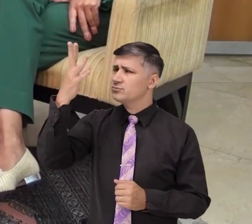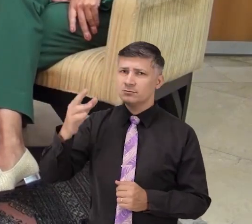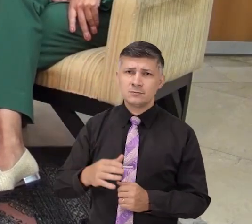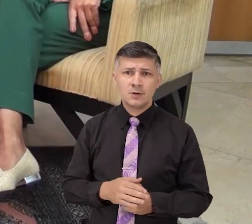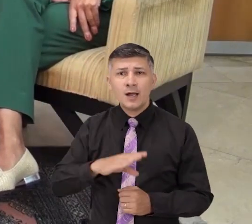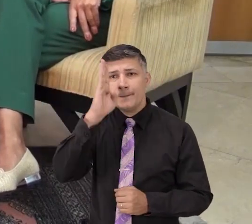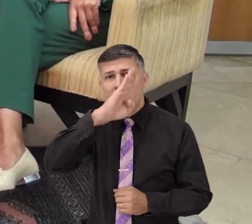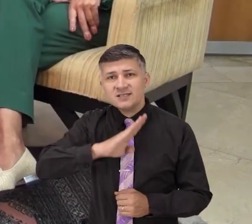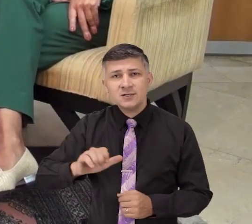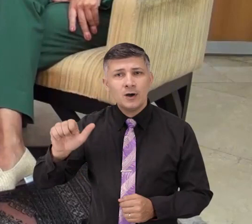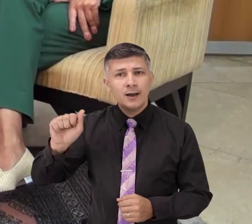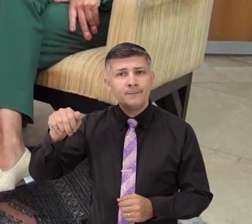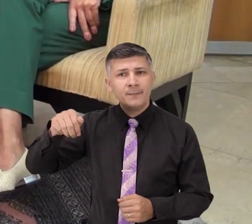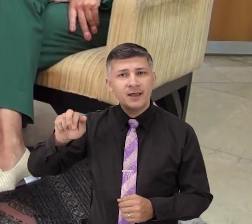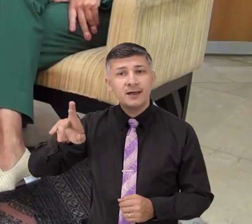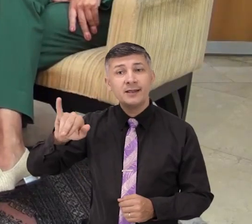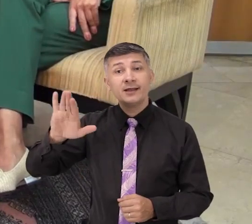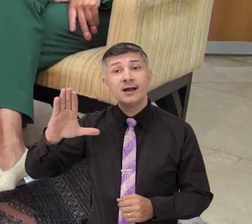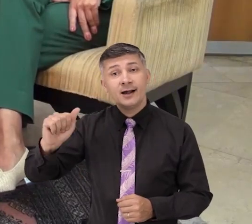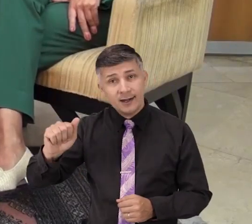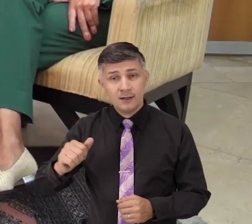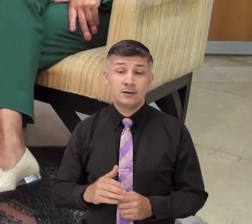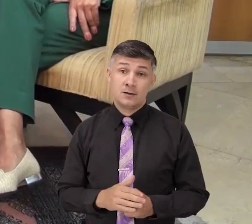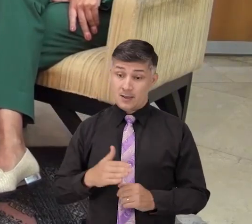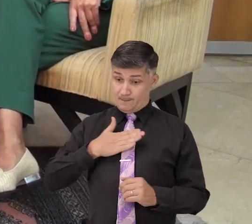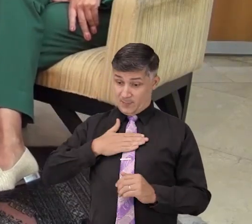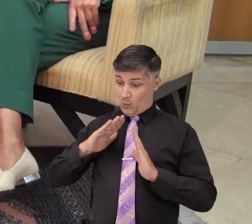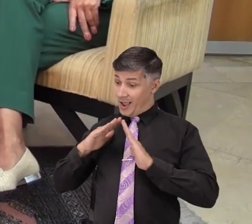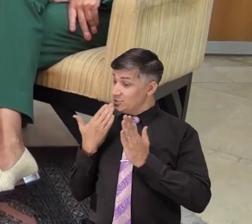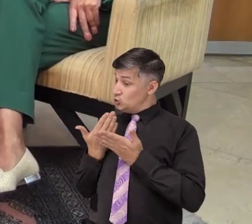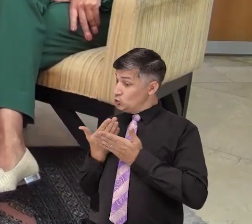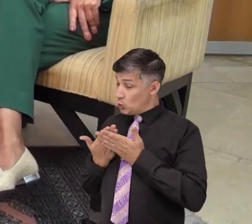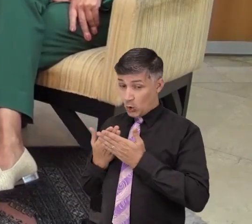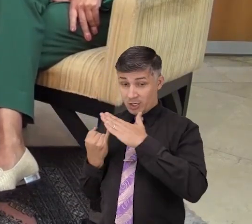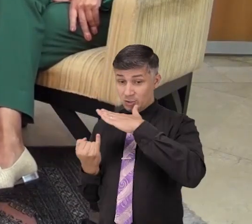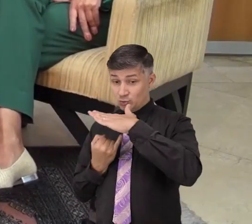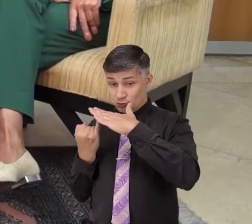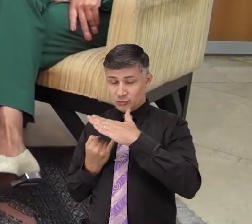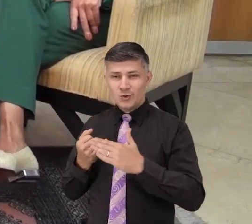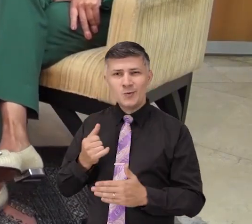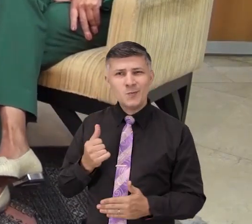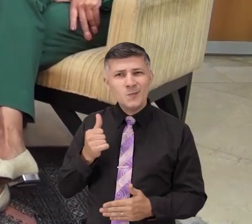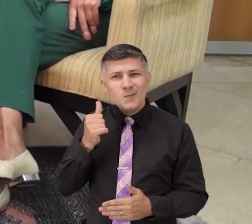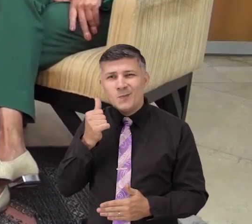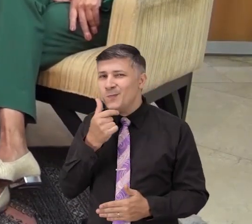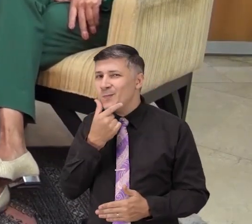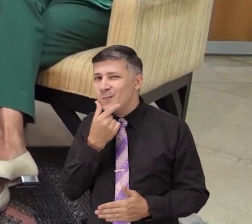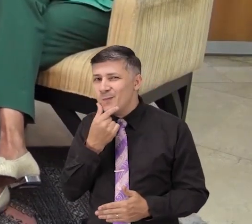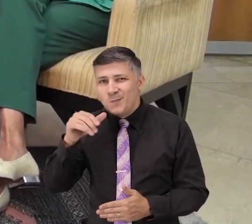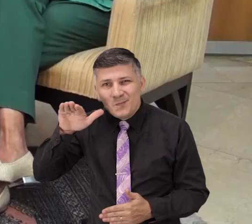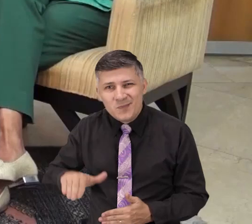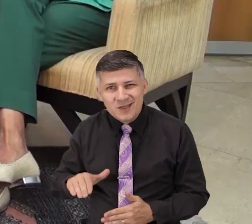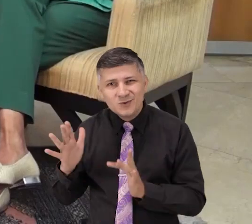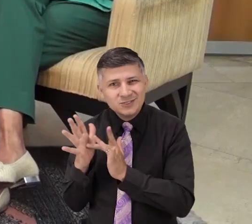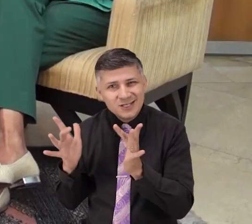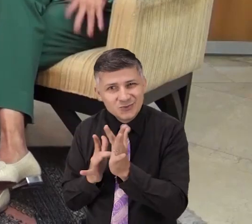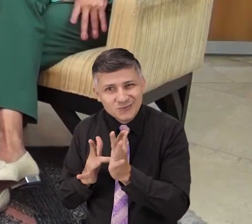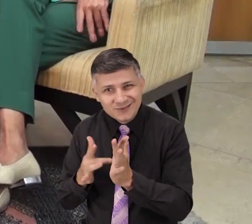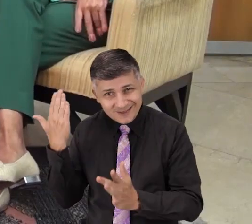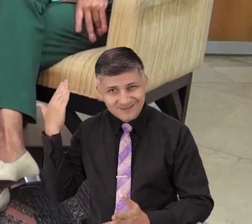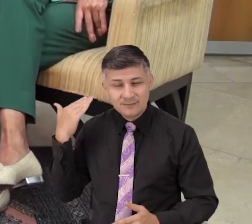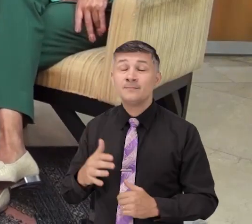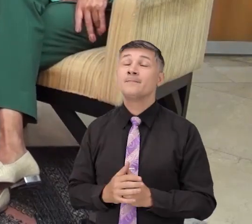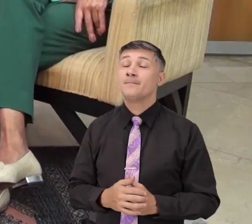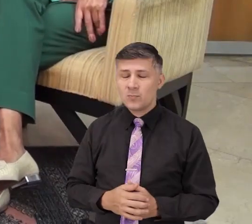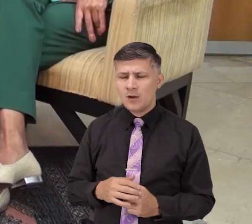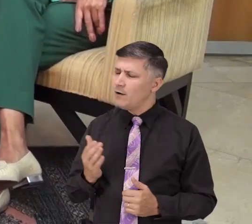eu agora não me lembro, Brasil América, enfim, e o meu colégio, que era o Colégio Instituto Menino Jesus. Mas, enfim, ele me chamou e disse assim,